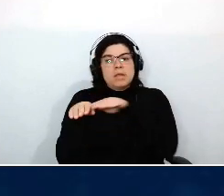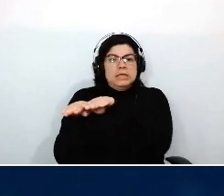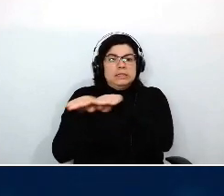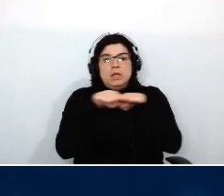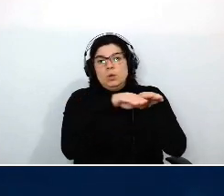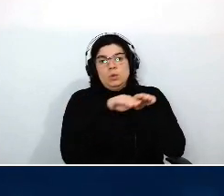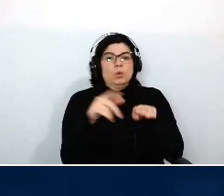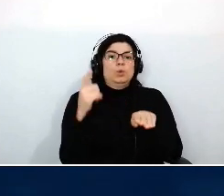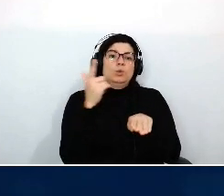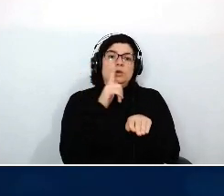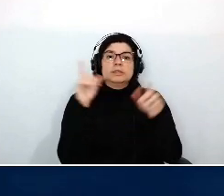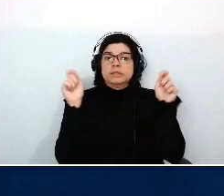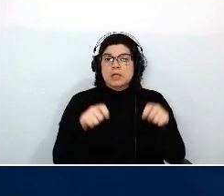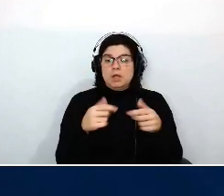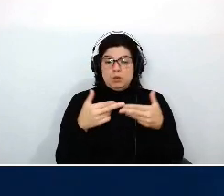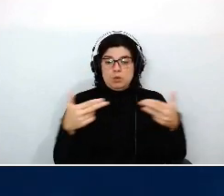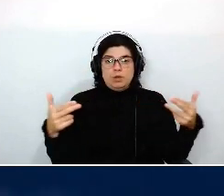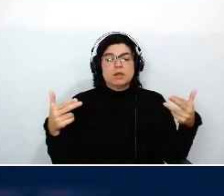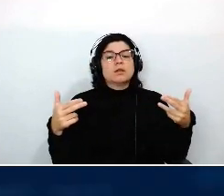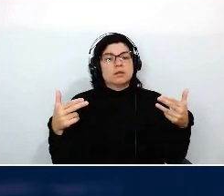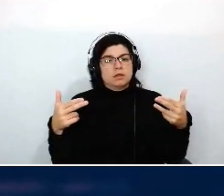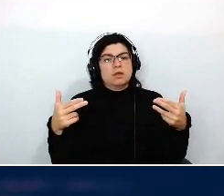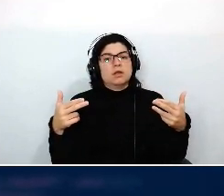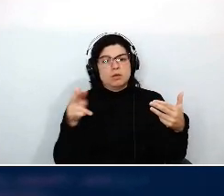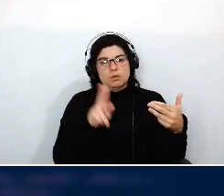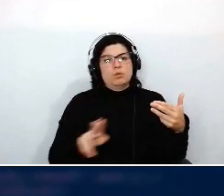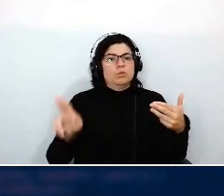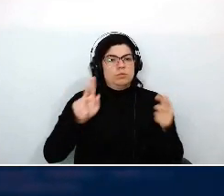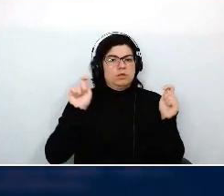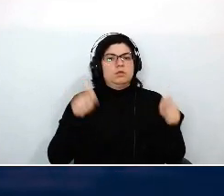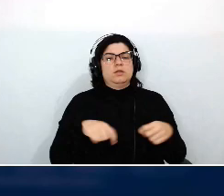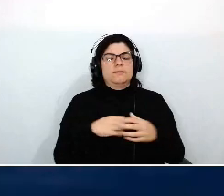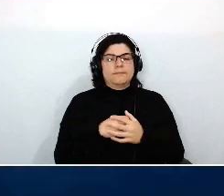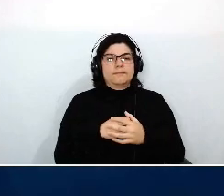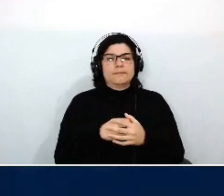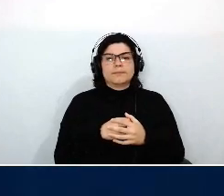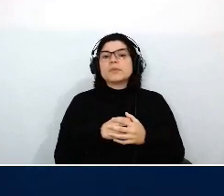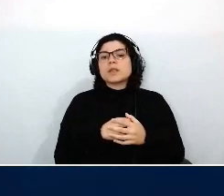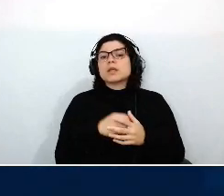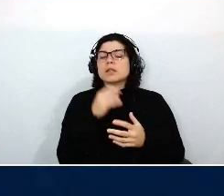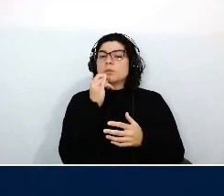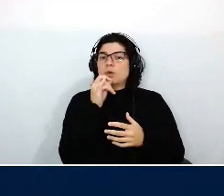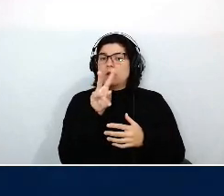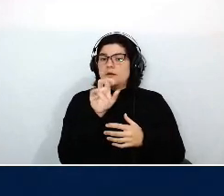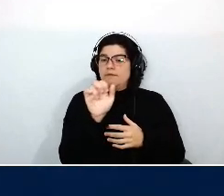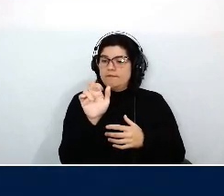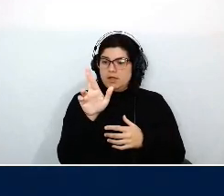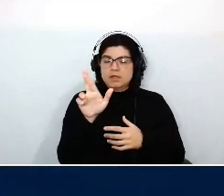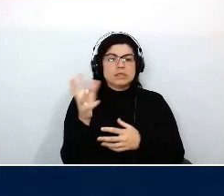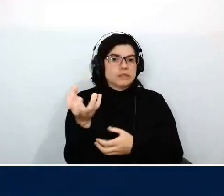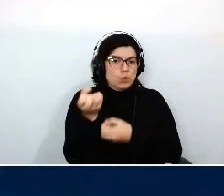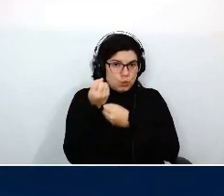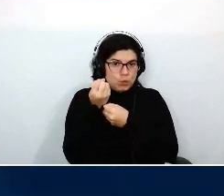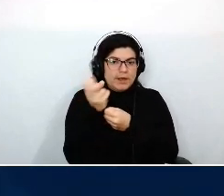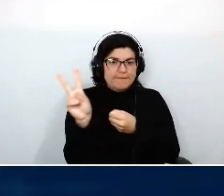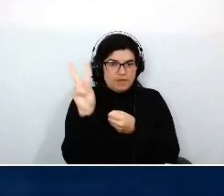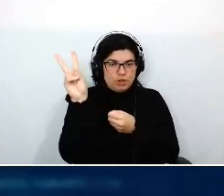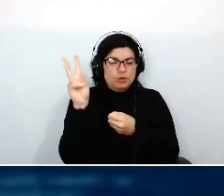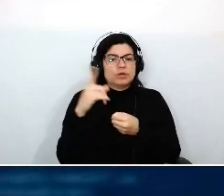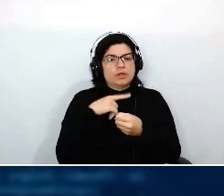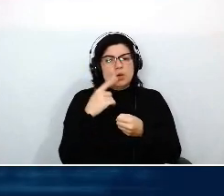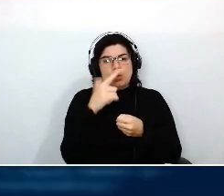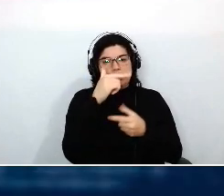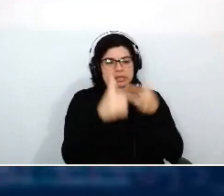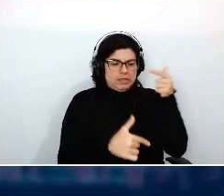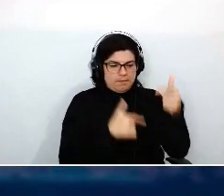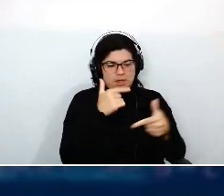que não são o default, né? Então, a var é um cara que vai segurar um valor e vai te dar uma interface para trabalhar com esse